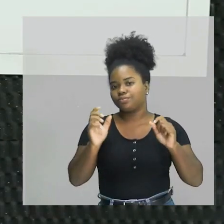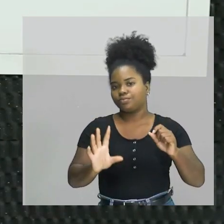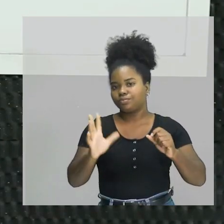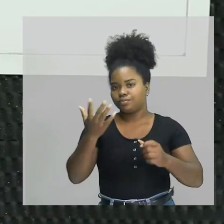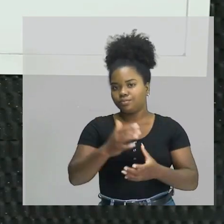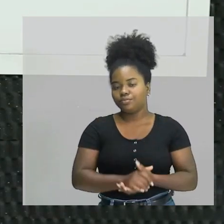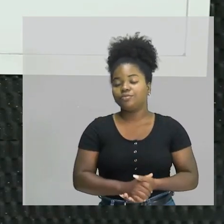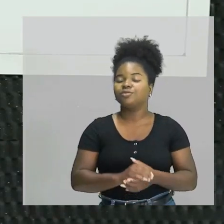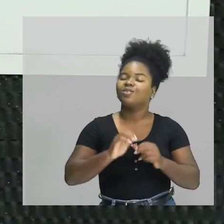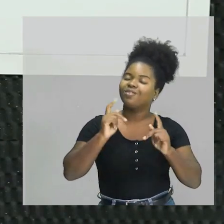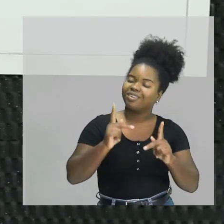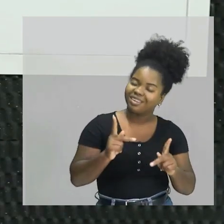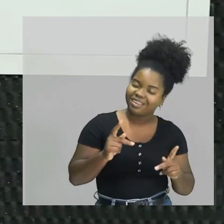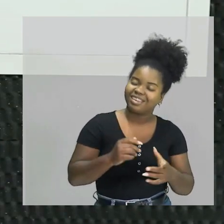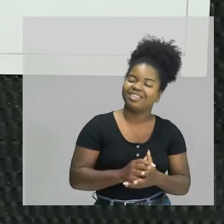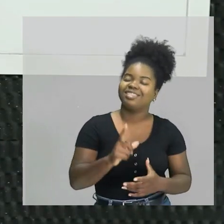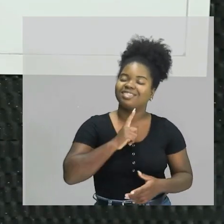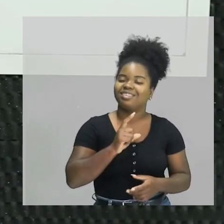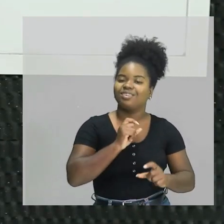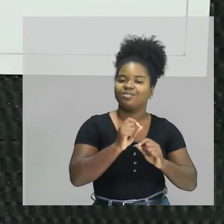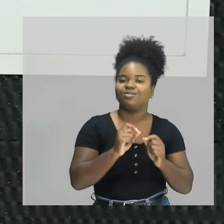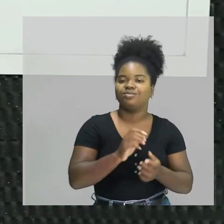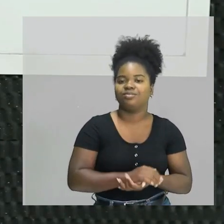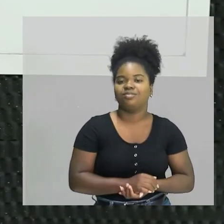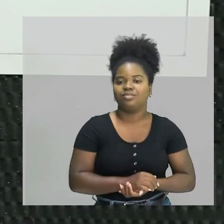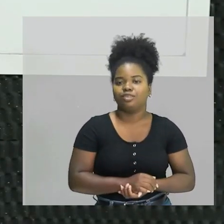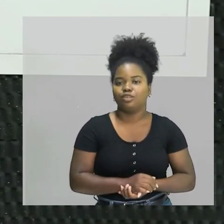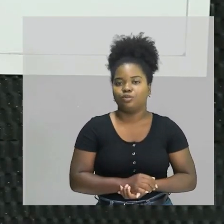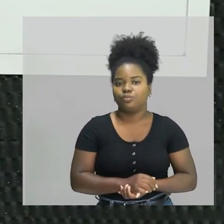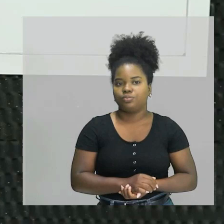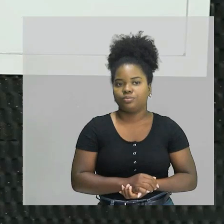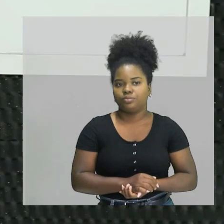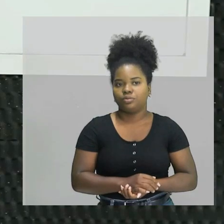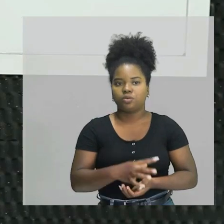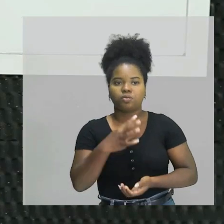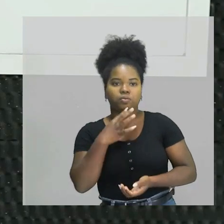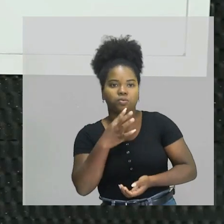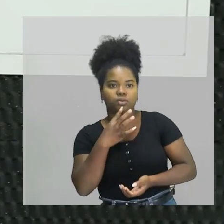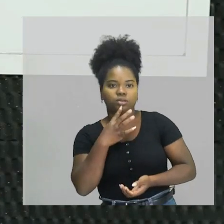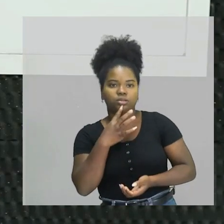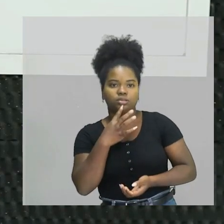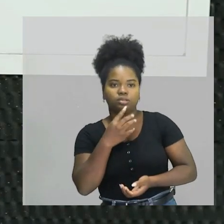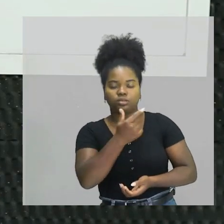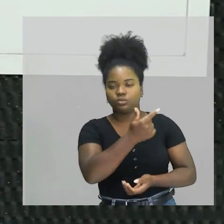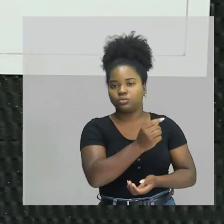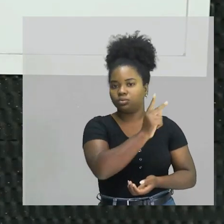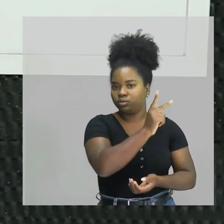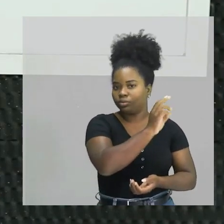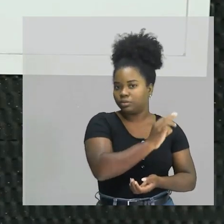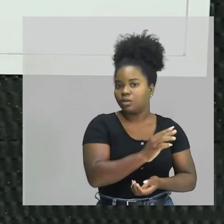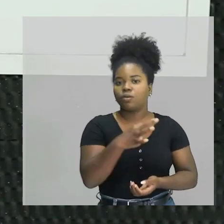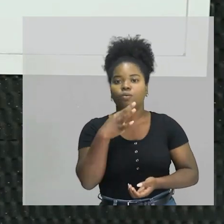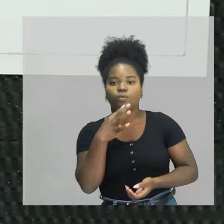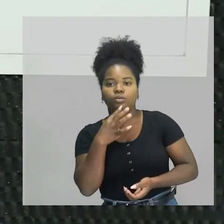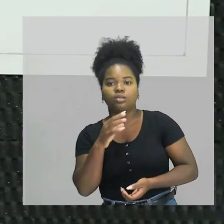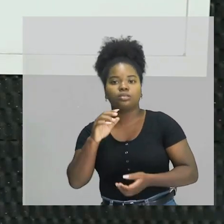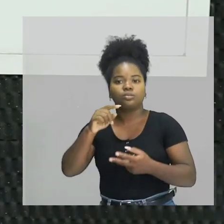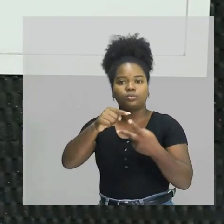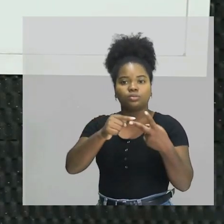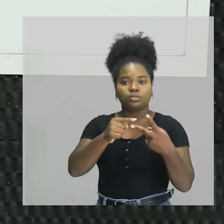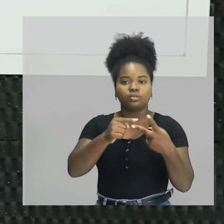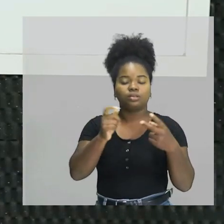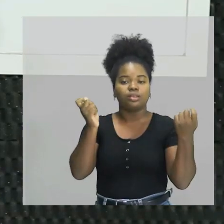fazer? Beleza, eu tenho um triângulo aqui, ó, retângulo. Eu conheço um lado, conheço um ângulo, eu posso usar a